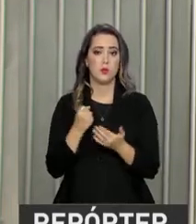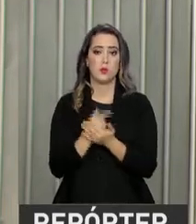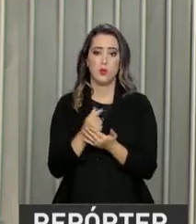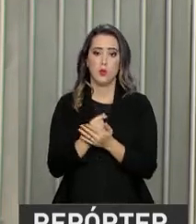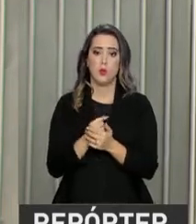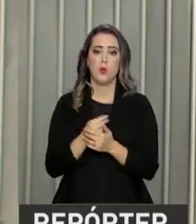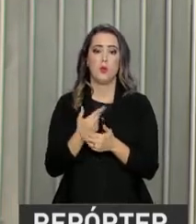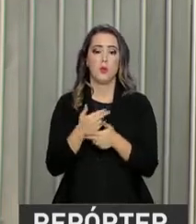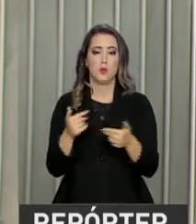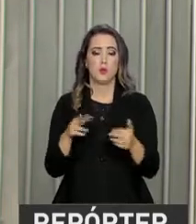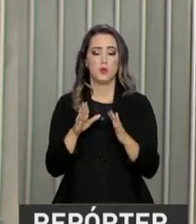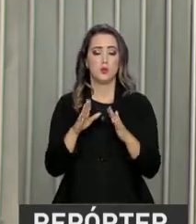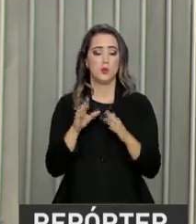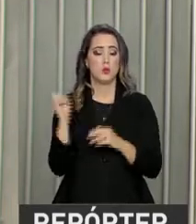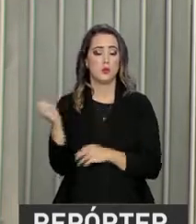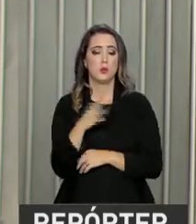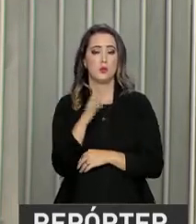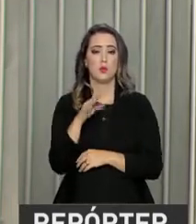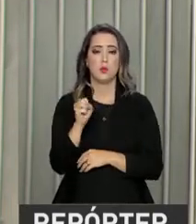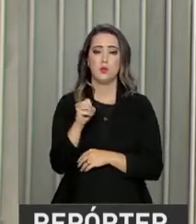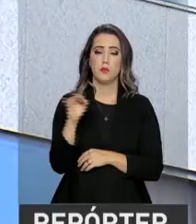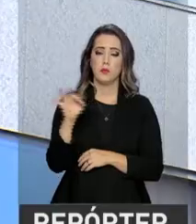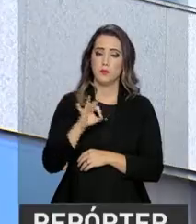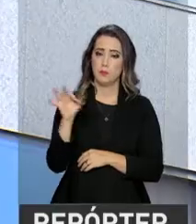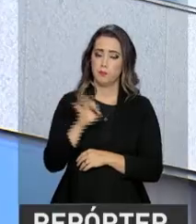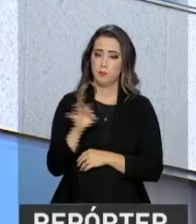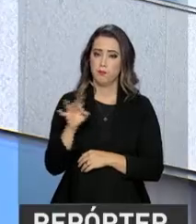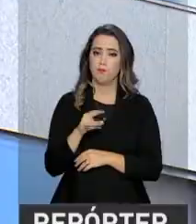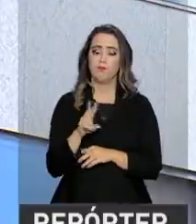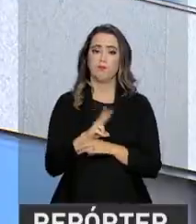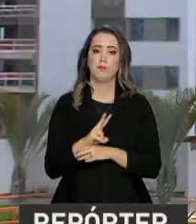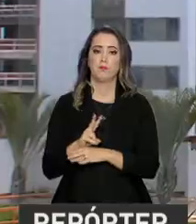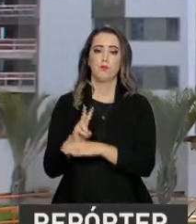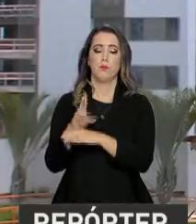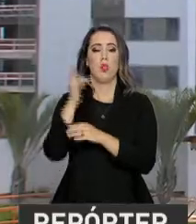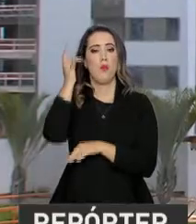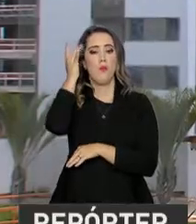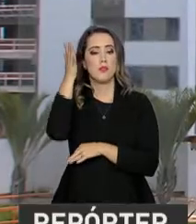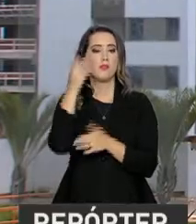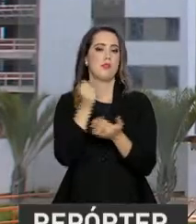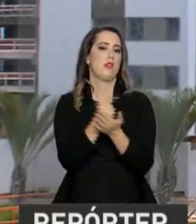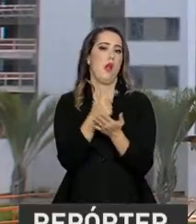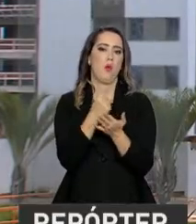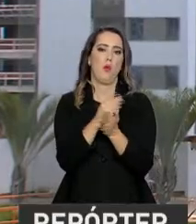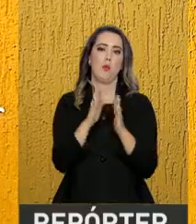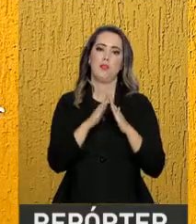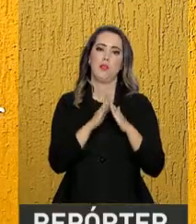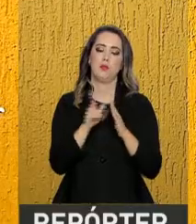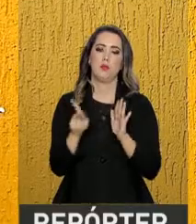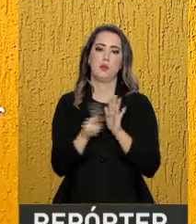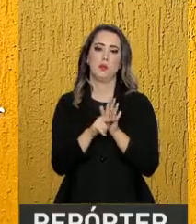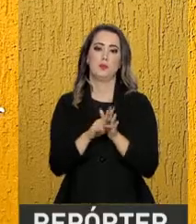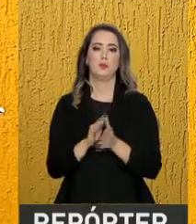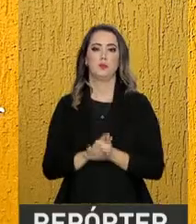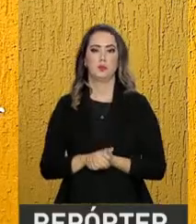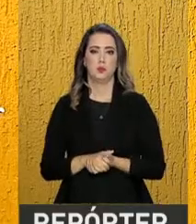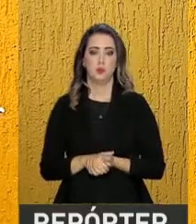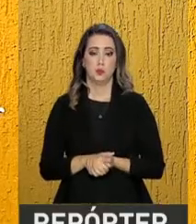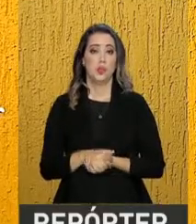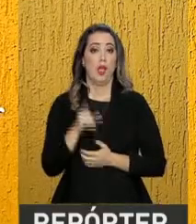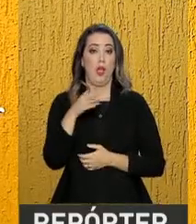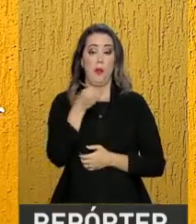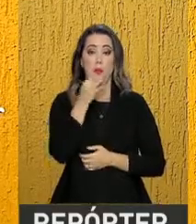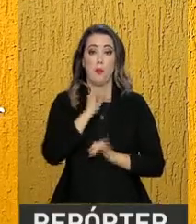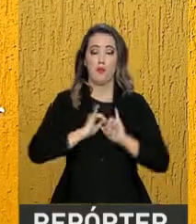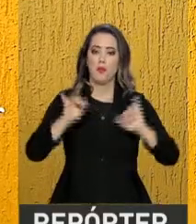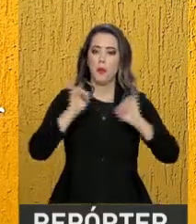novos o percentual foi mantido em 80% a idéia é facilitar a compra da casa própria é uma notícia boa para quem quer